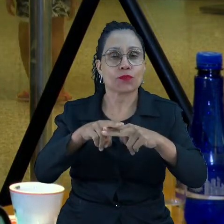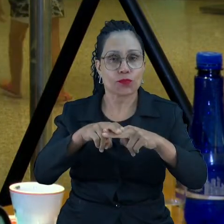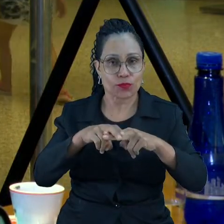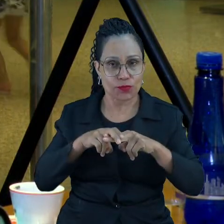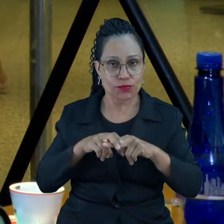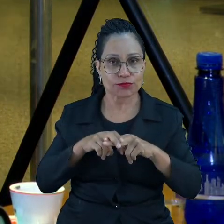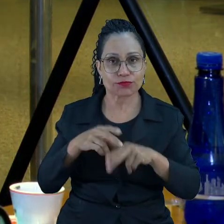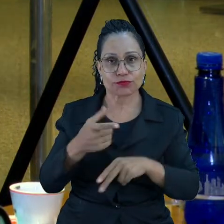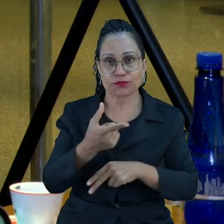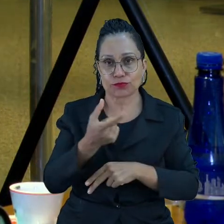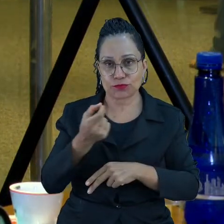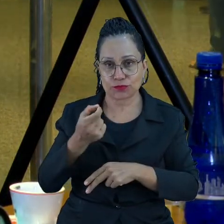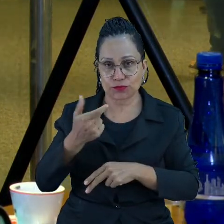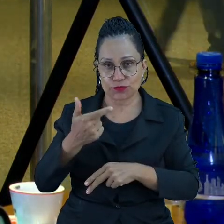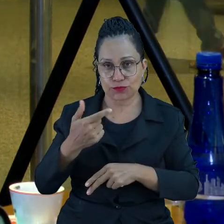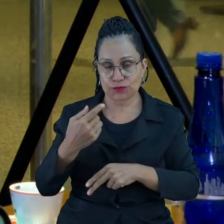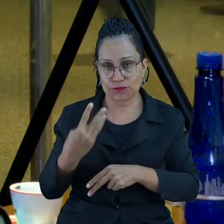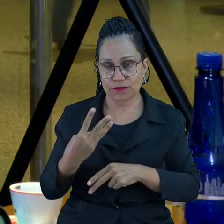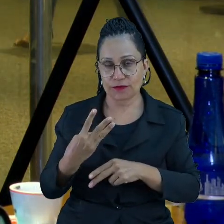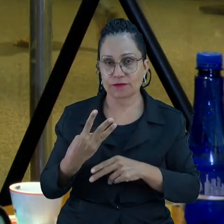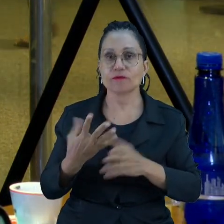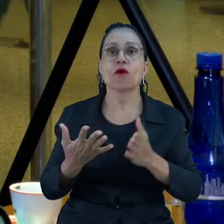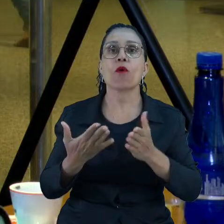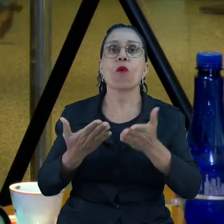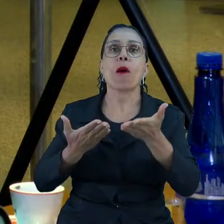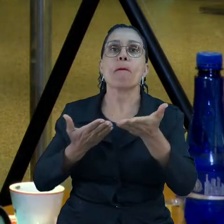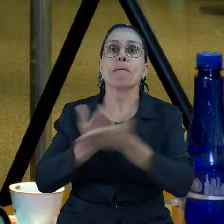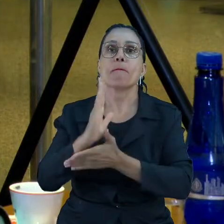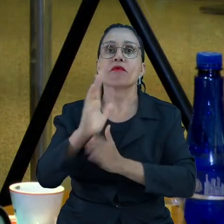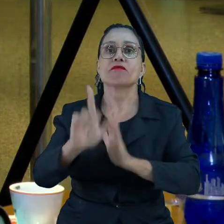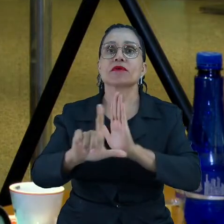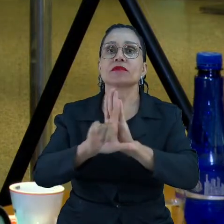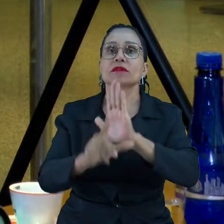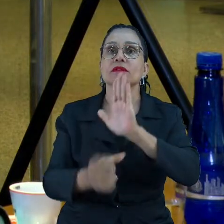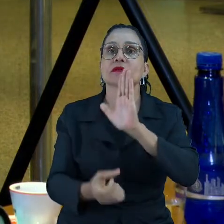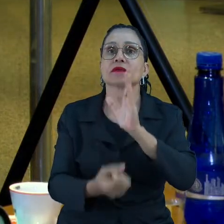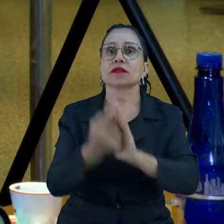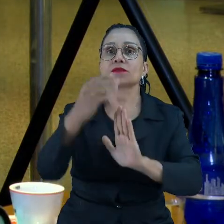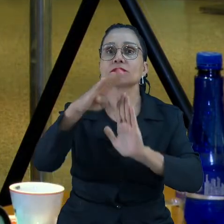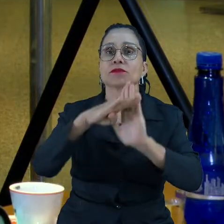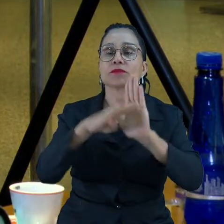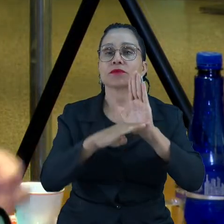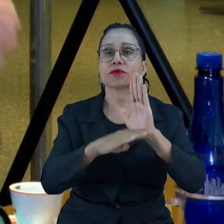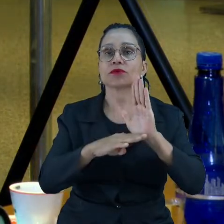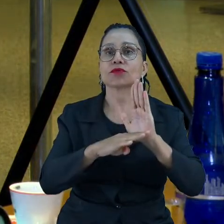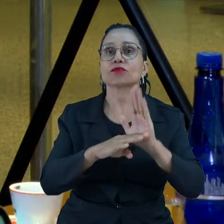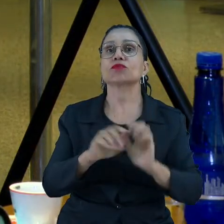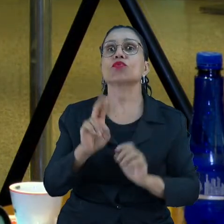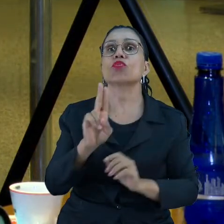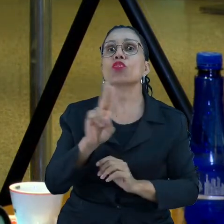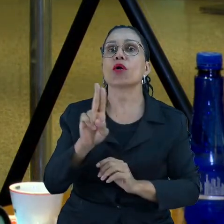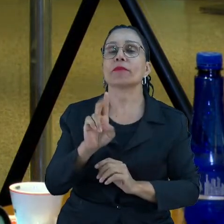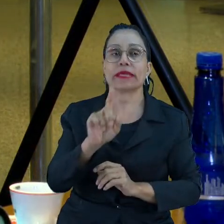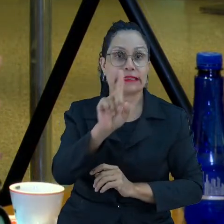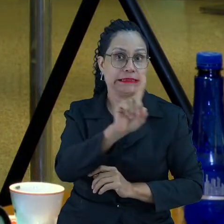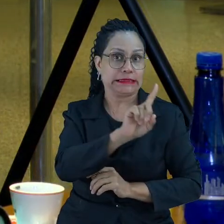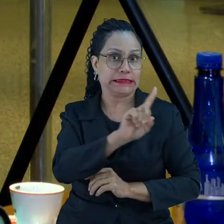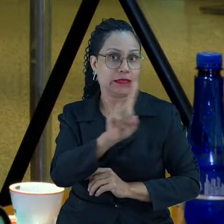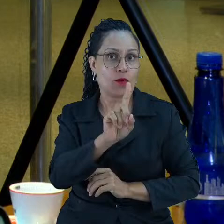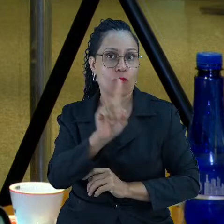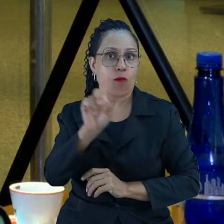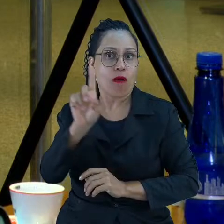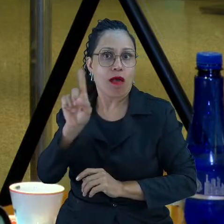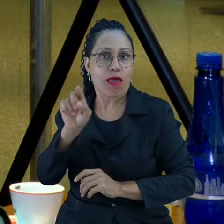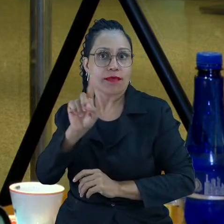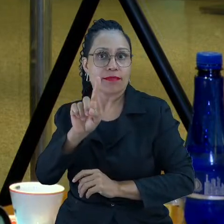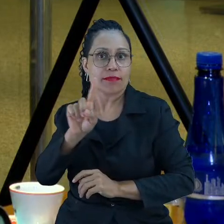em 2023 foi aprovada uma lei que criou um protocolo chamado Não é Não. E é sobre ele que